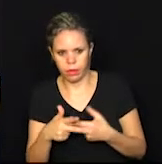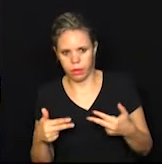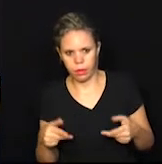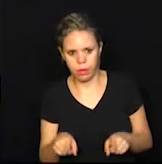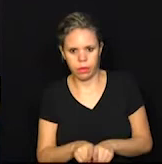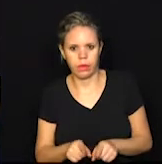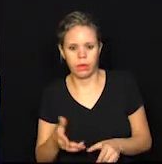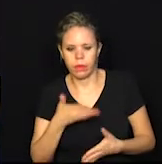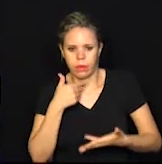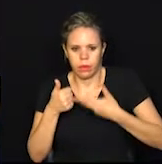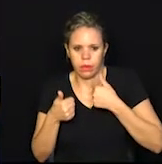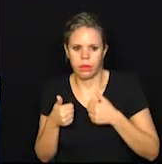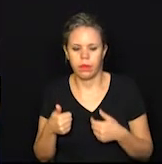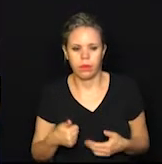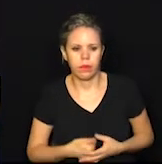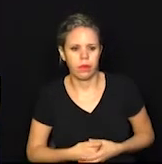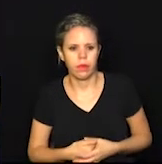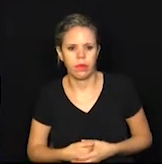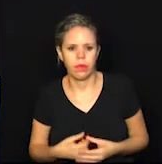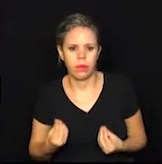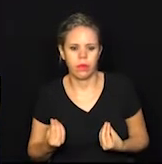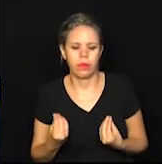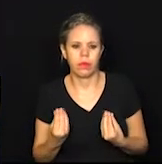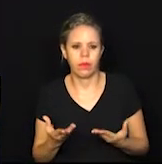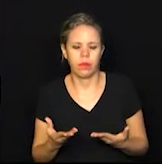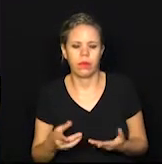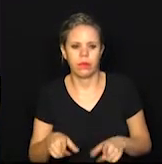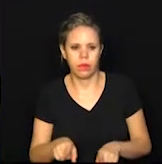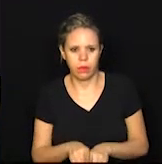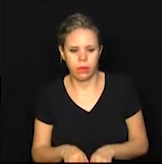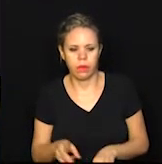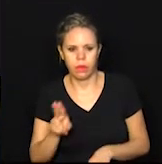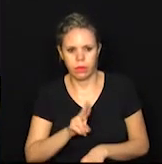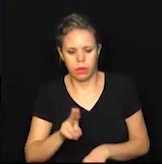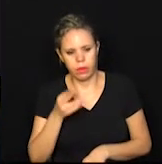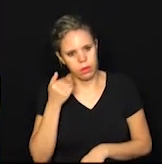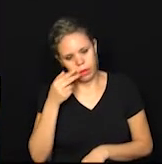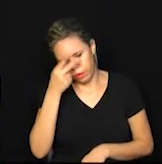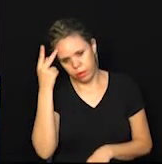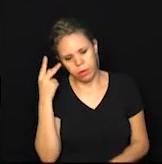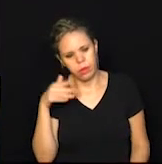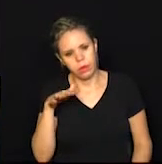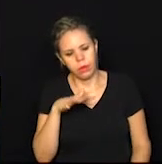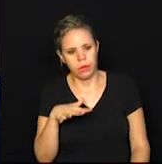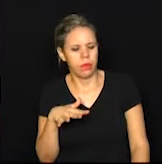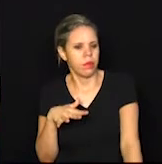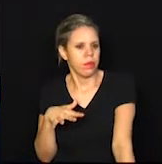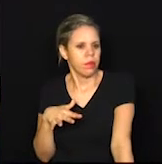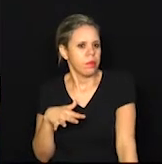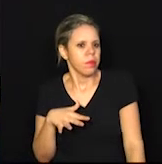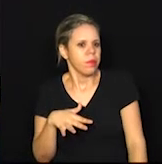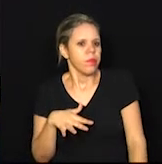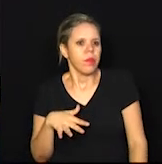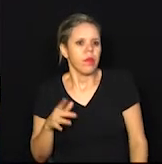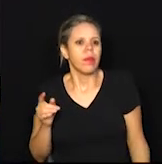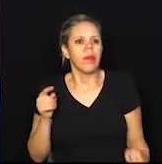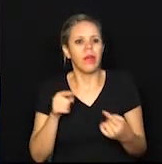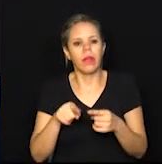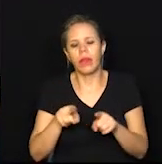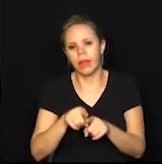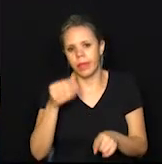toda a melhoria da possibilidade que temos para que bom uso da população. Nesse sentido, a gente